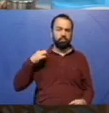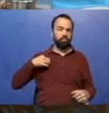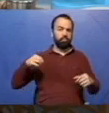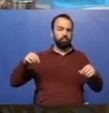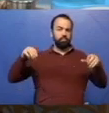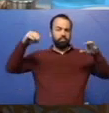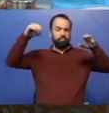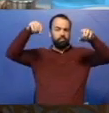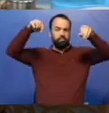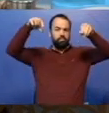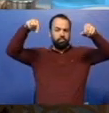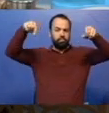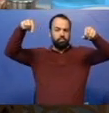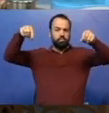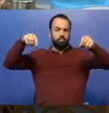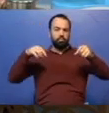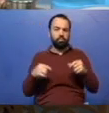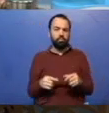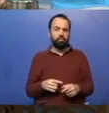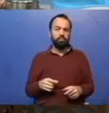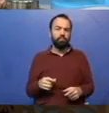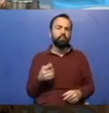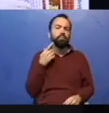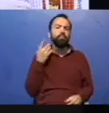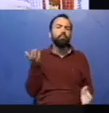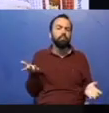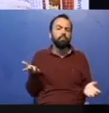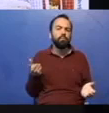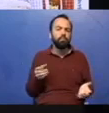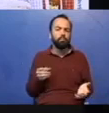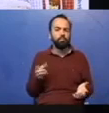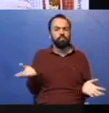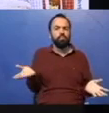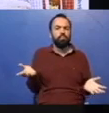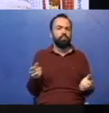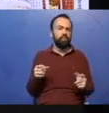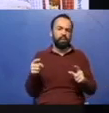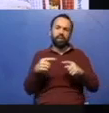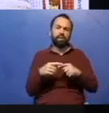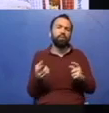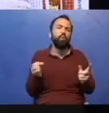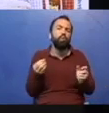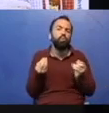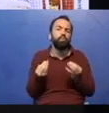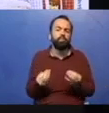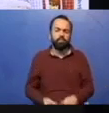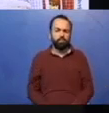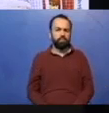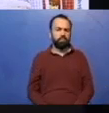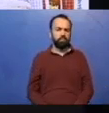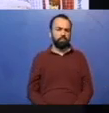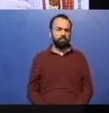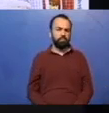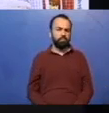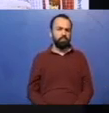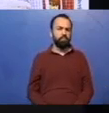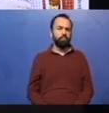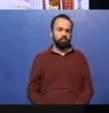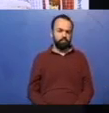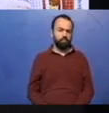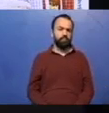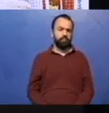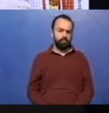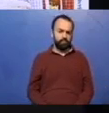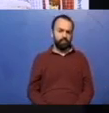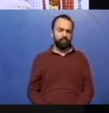varal? Professor, o que essas roupas no varal tem a ver com o estado físico da água? Tem a ver sim,